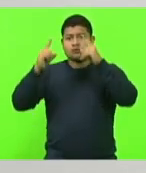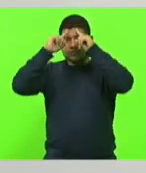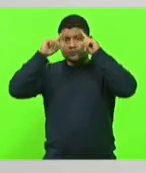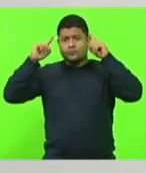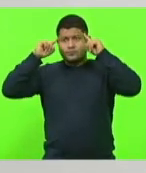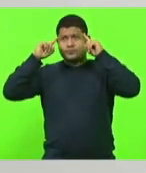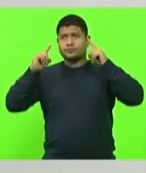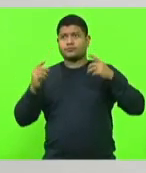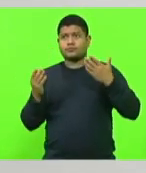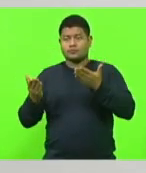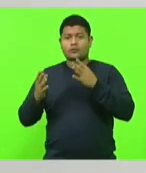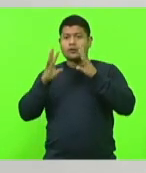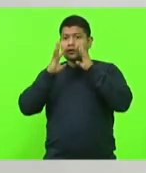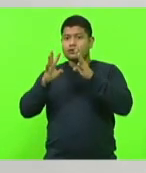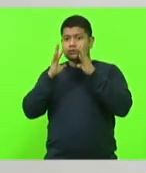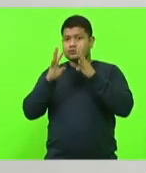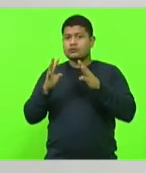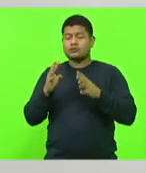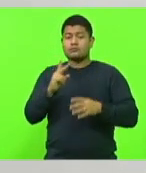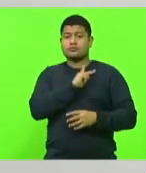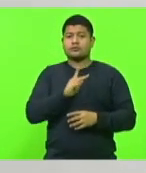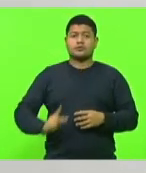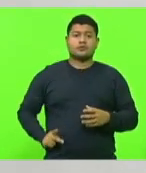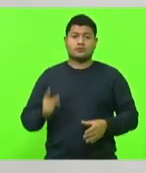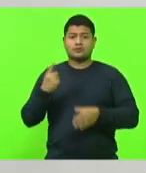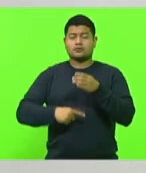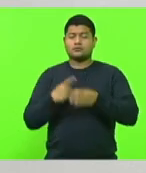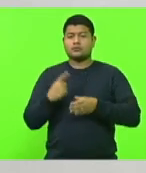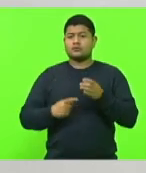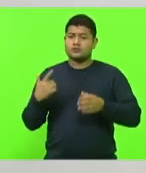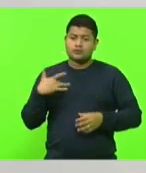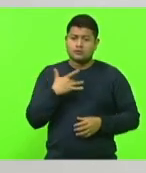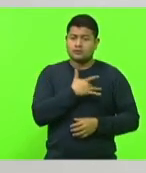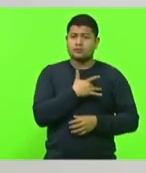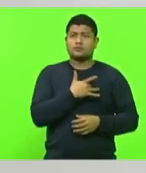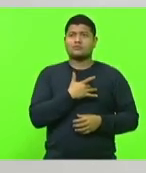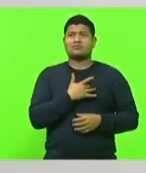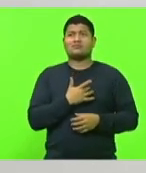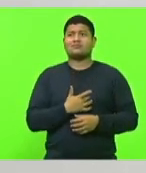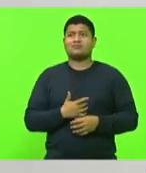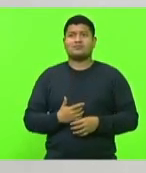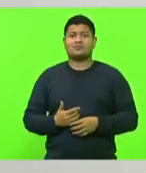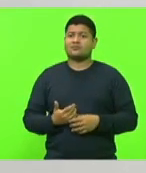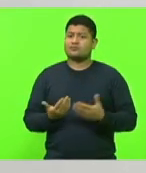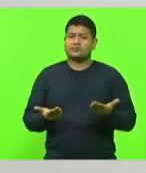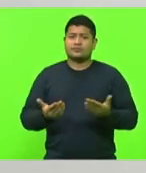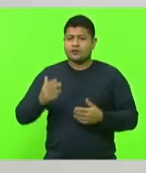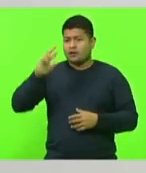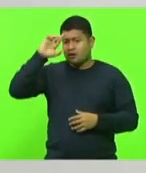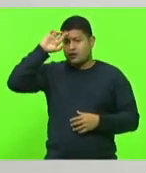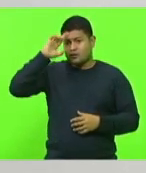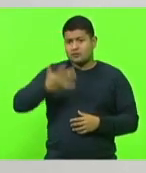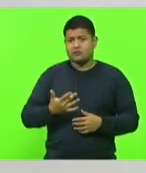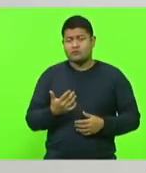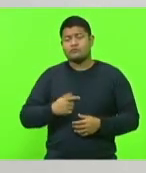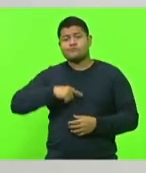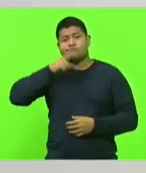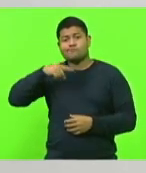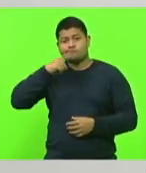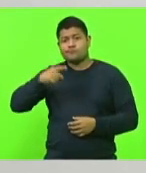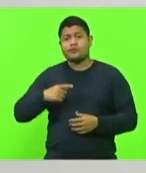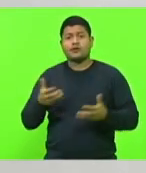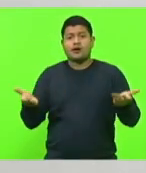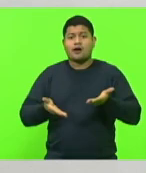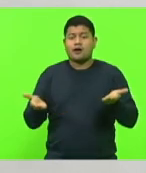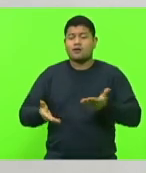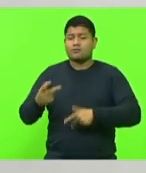aí escutando também como presidente da Comissão de Saúde, não foi resolvido e agora a população